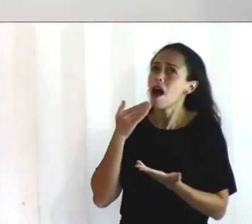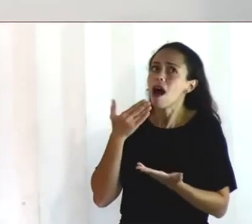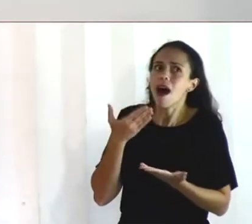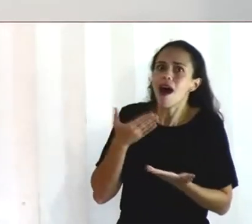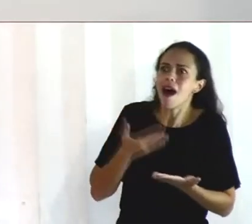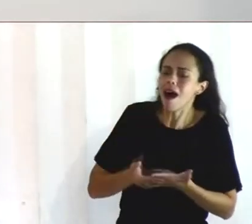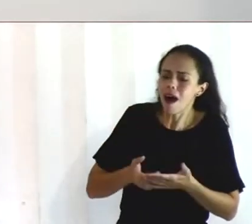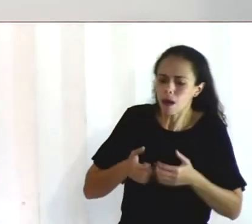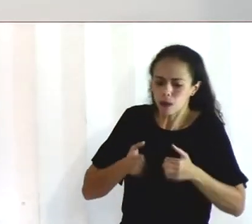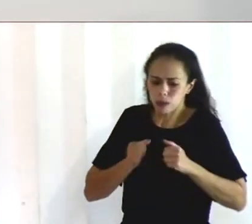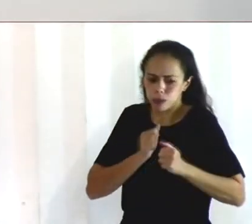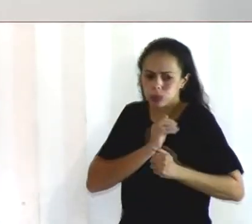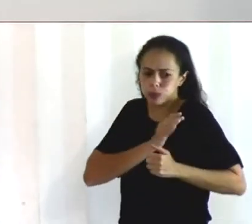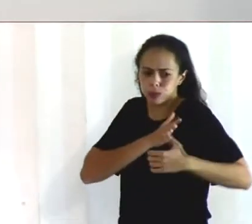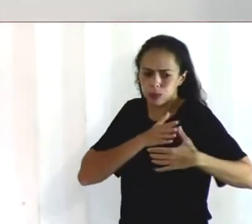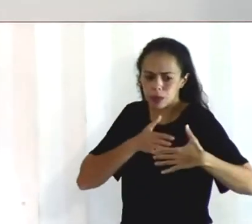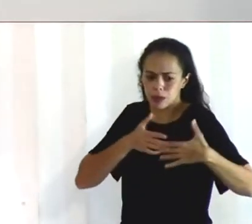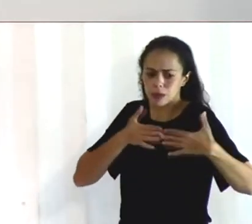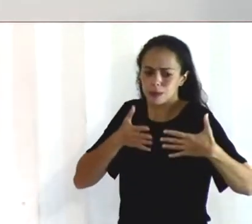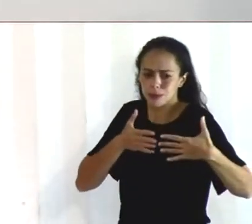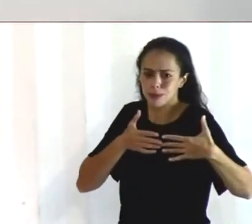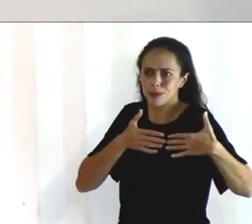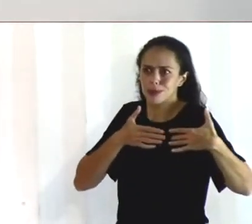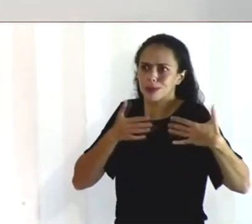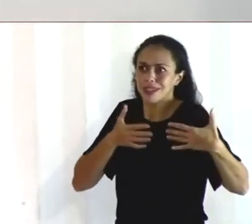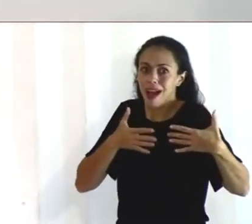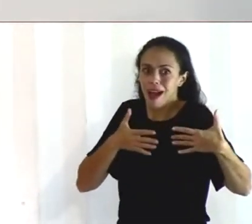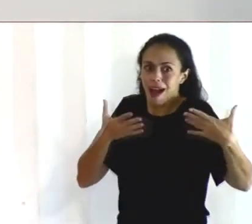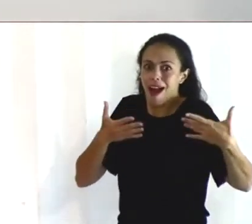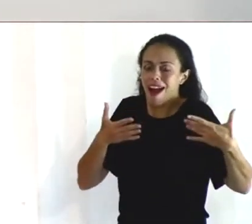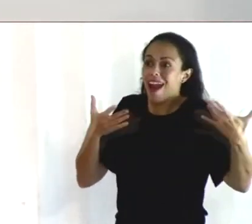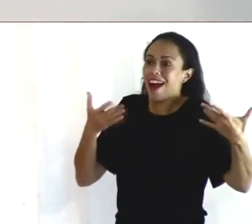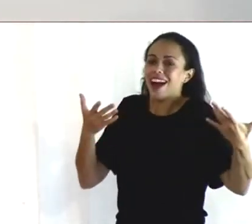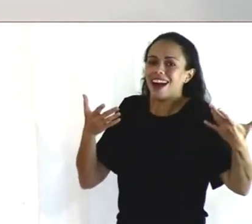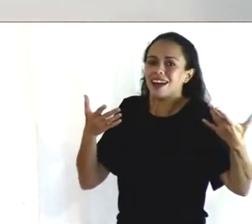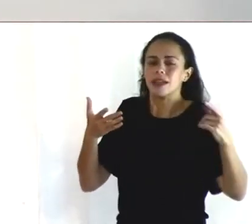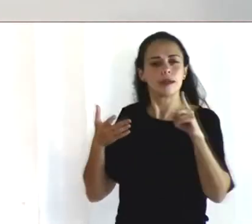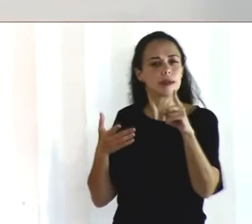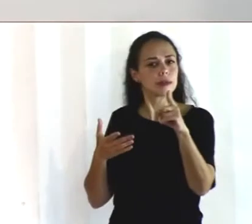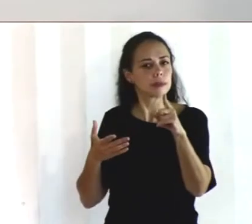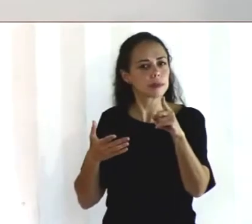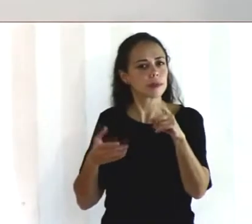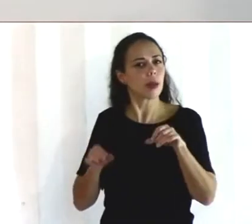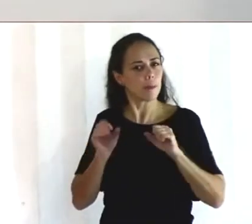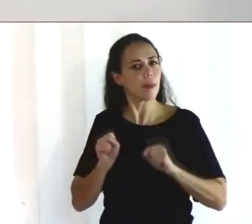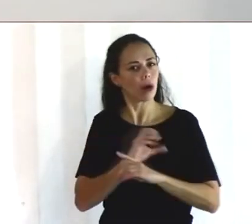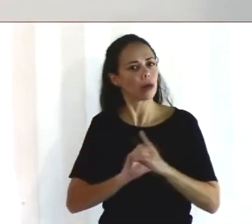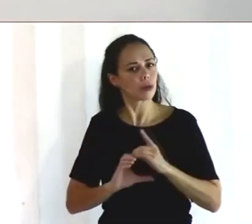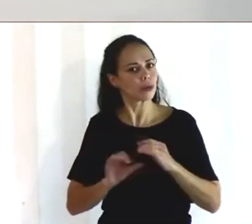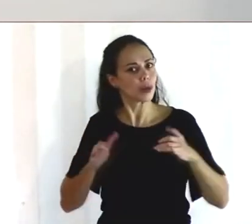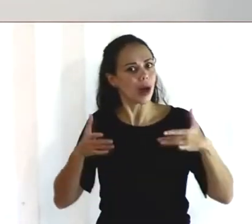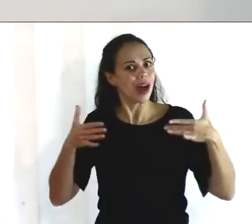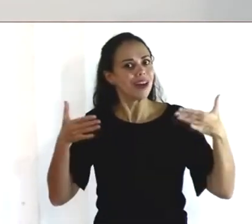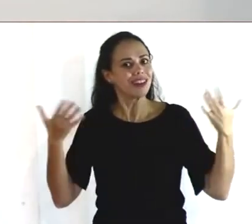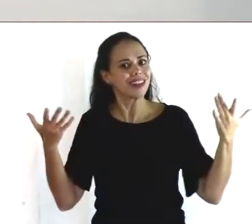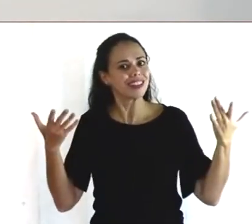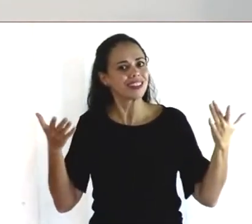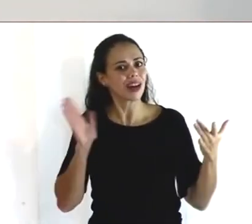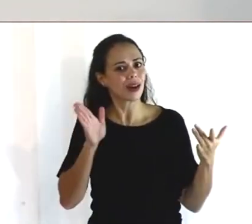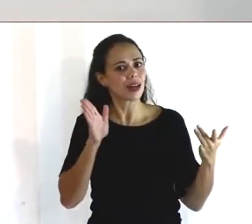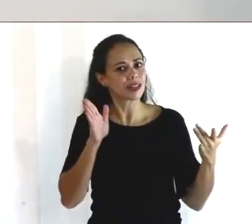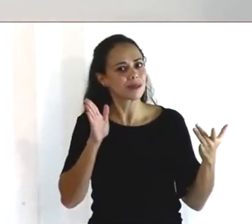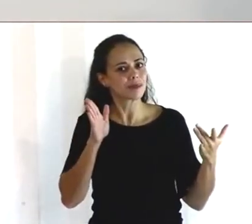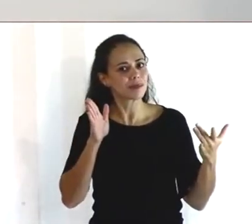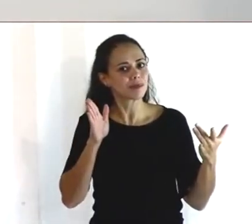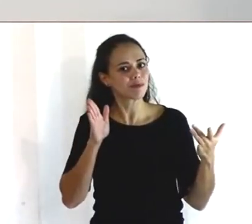que chega ao coração. Mas meus irmãos, o culto pode ser lindo e maravilhoso, se a palavra não chegar ao nosso